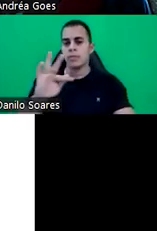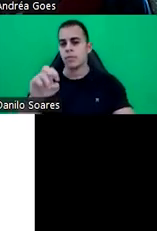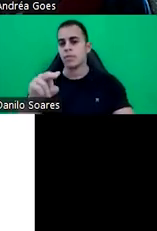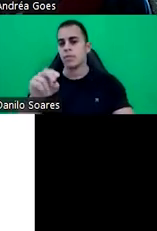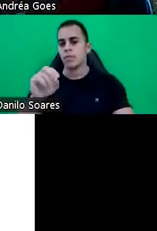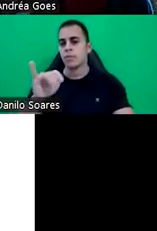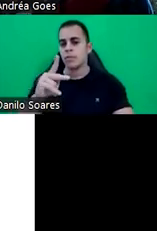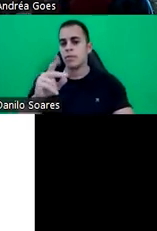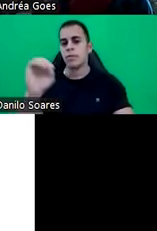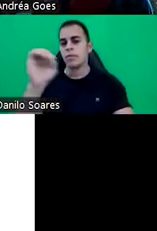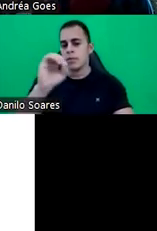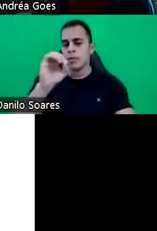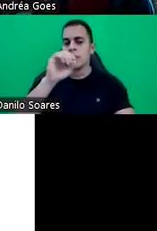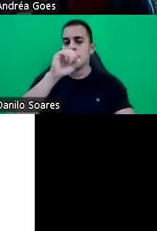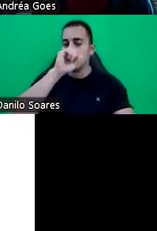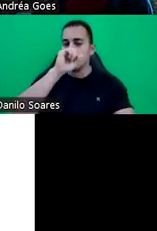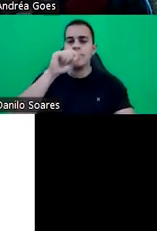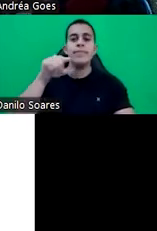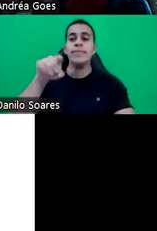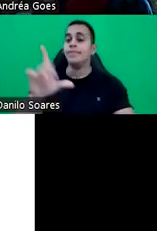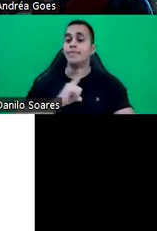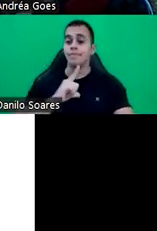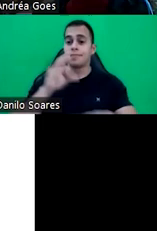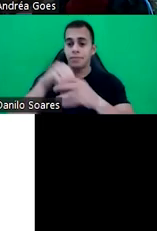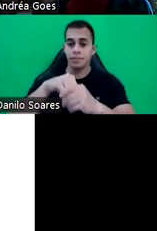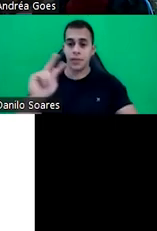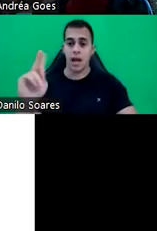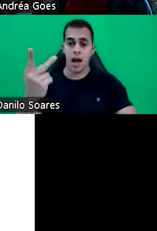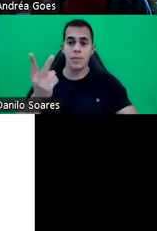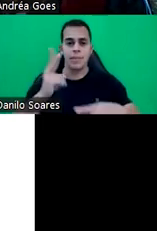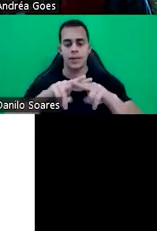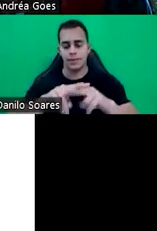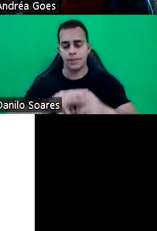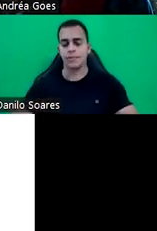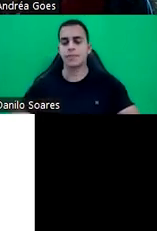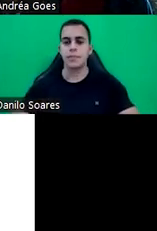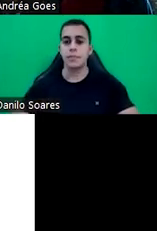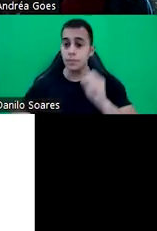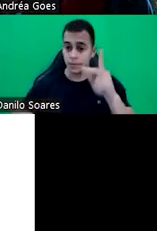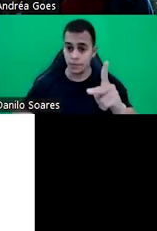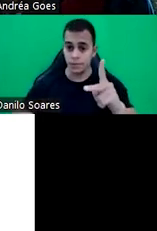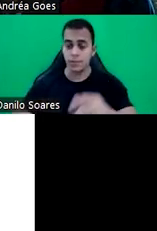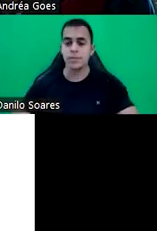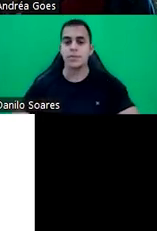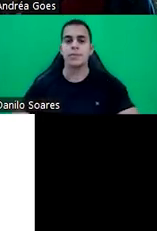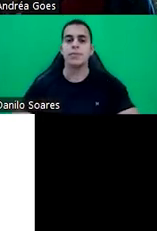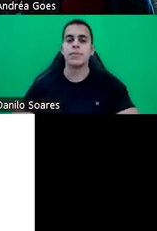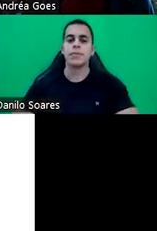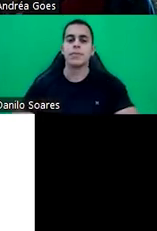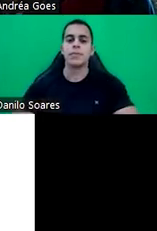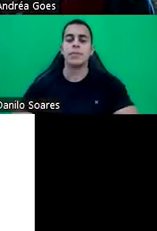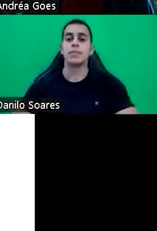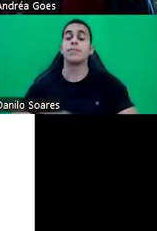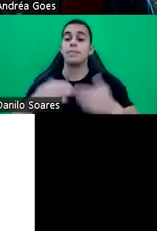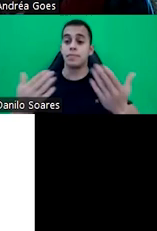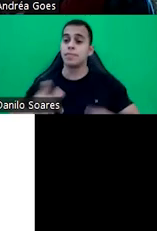com essa substância H ali presa nele. Tá? Tranquilo? Então, quantas